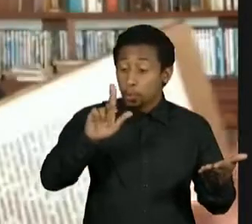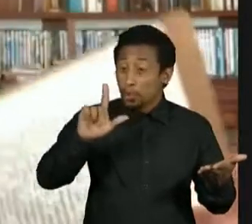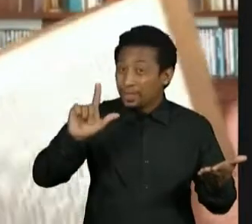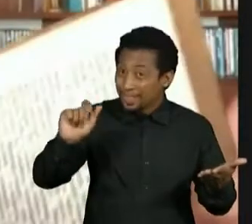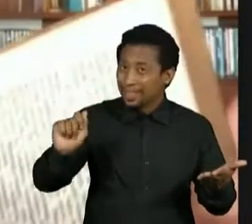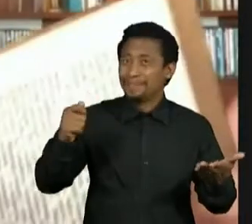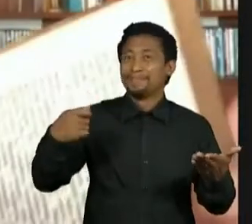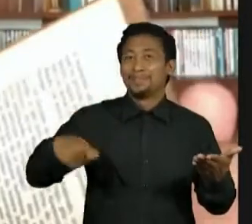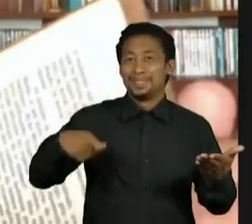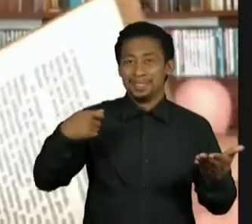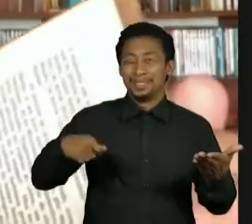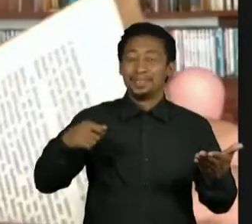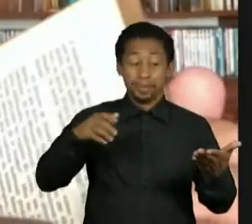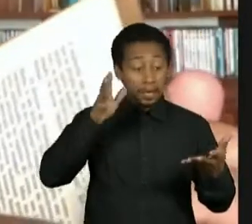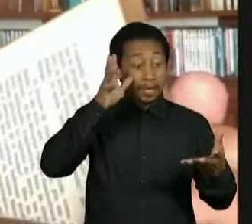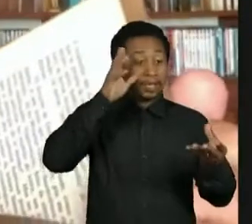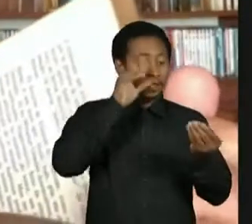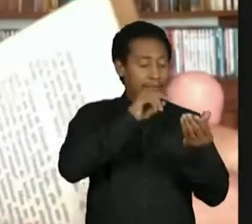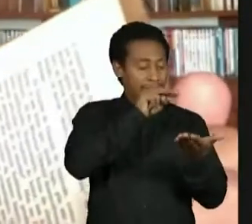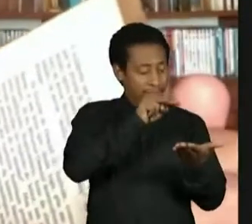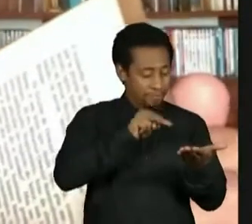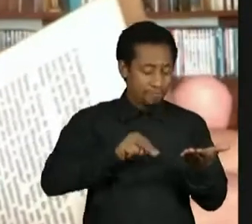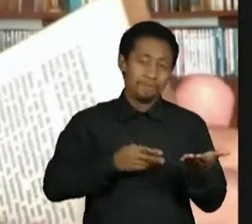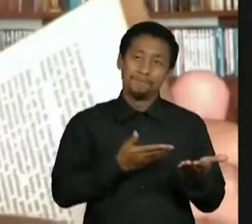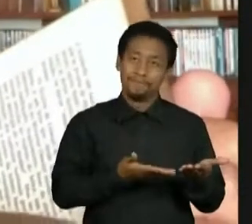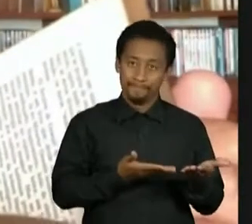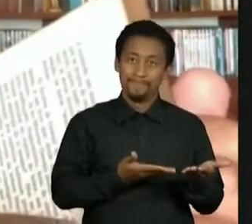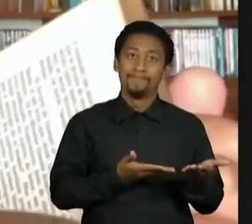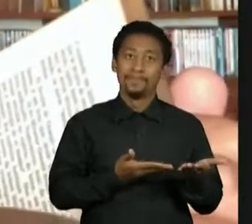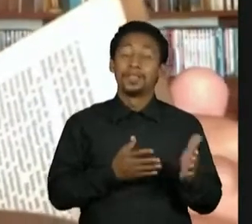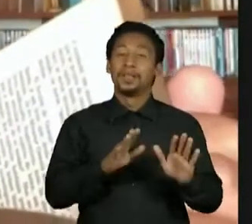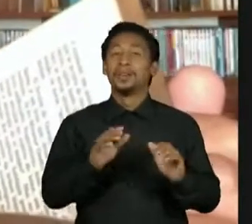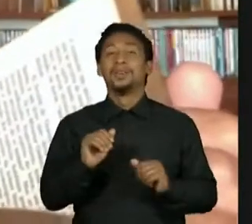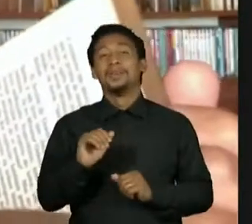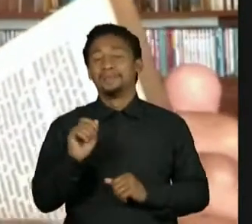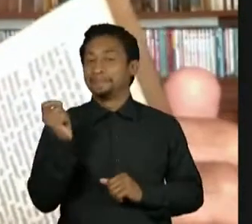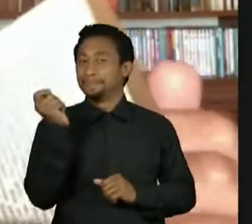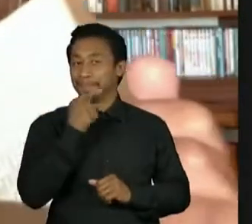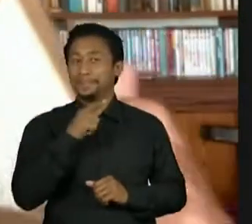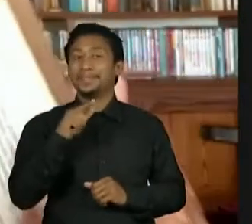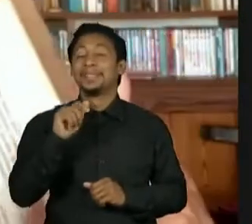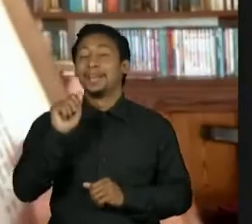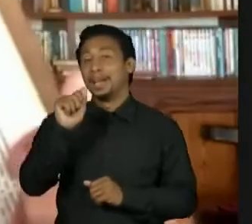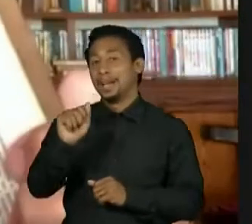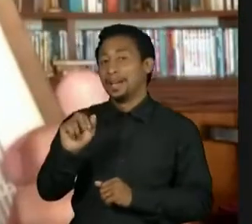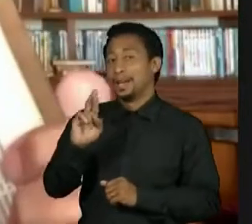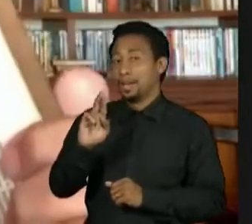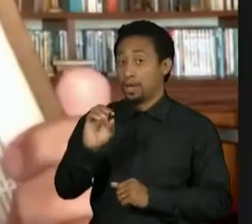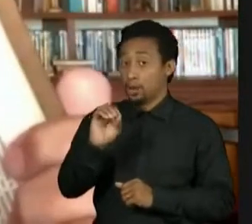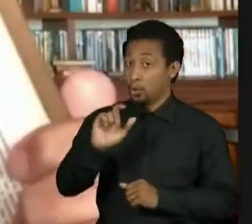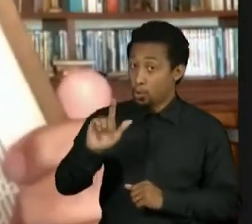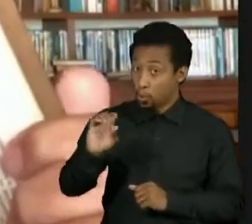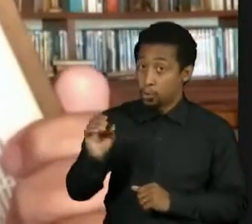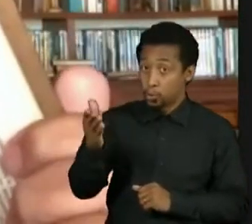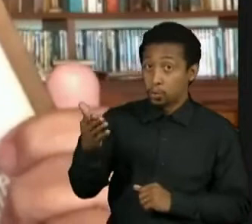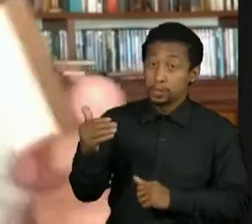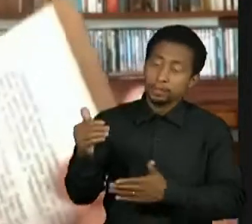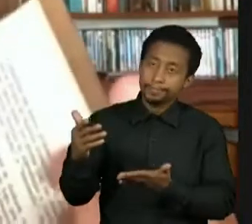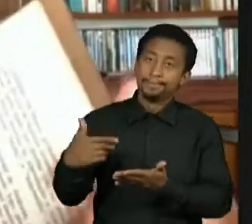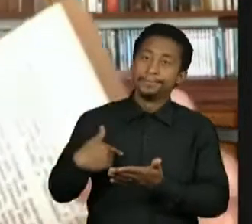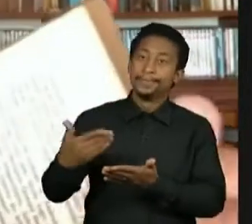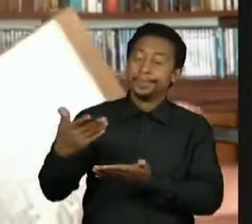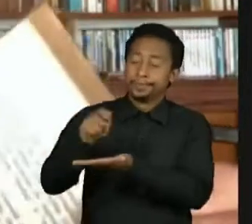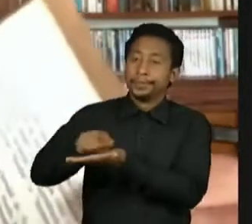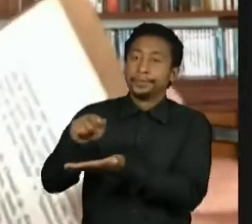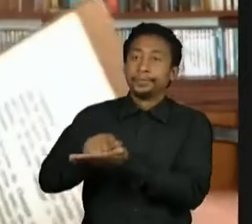ler. E a principal bula dele, aliás, a primeira importante, foi a do Haroldo, nosso querido Haroldo de Campos, chamado Serafim, um grande não-livro.